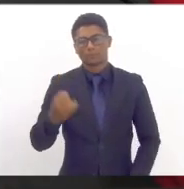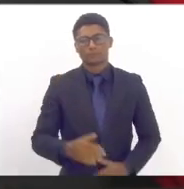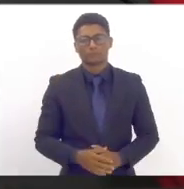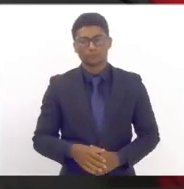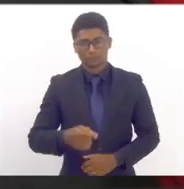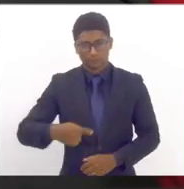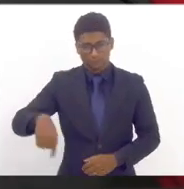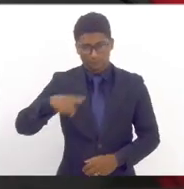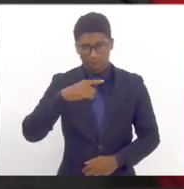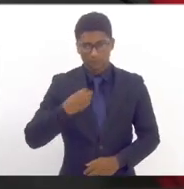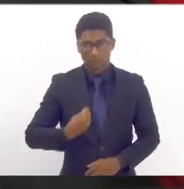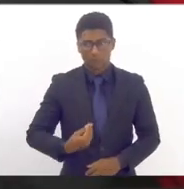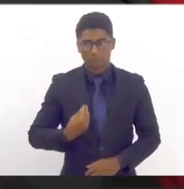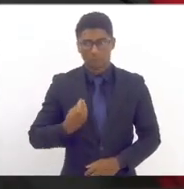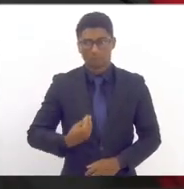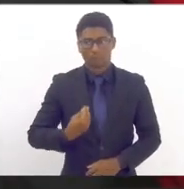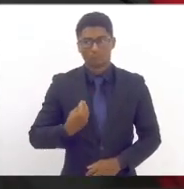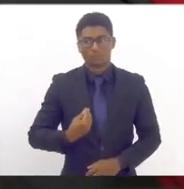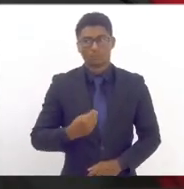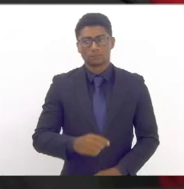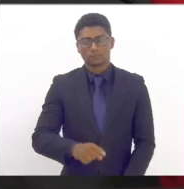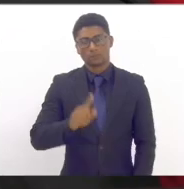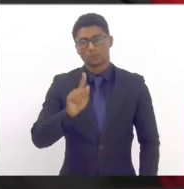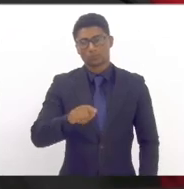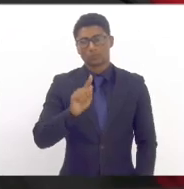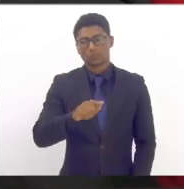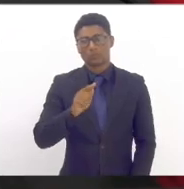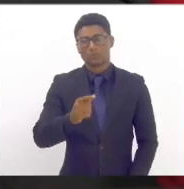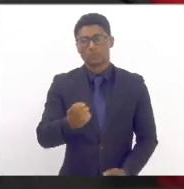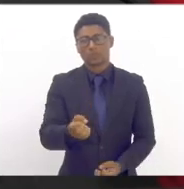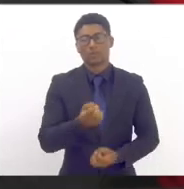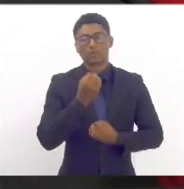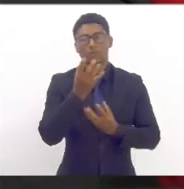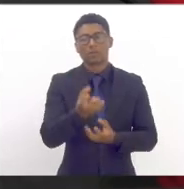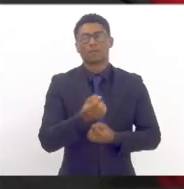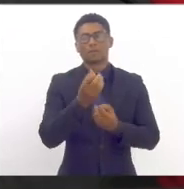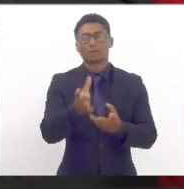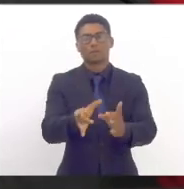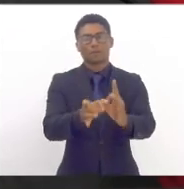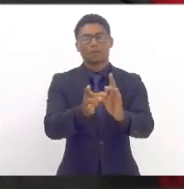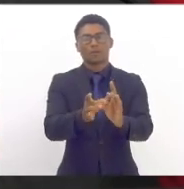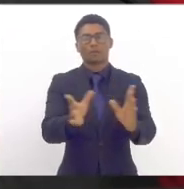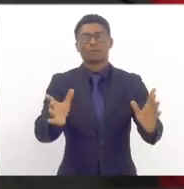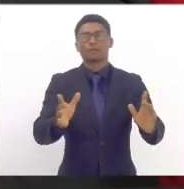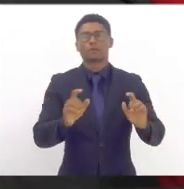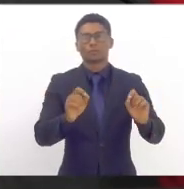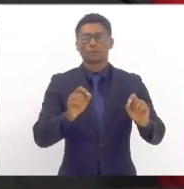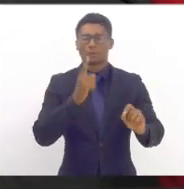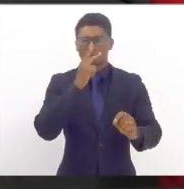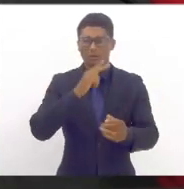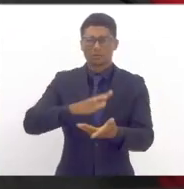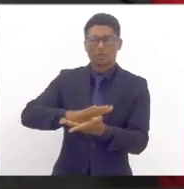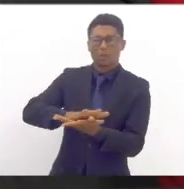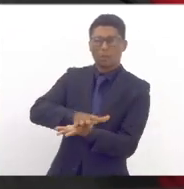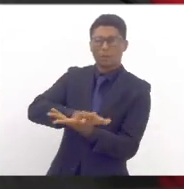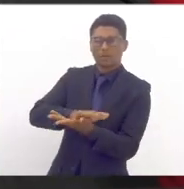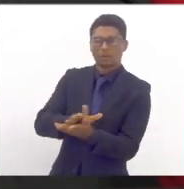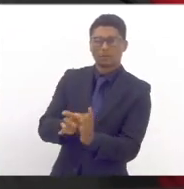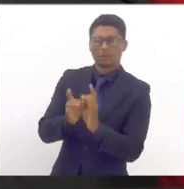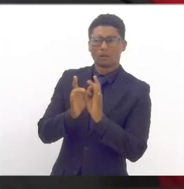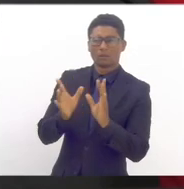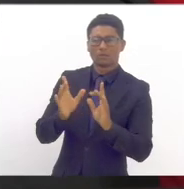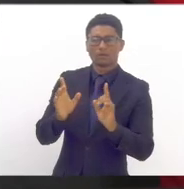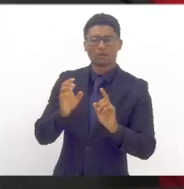vive tempos em que a liberdade de expressão virou a liberdade de opressão, a liberdade